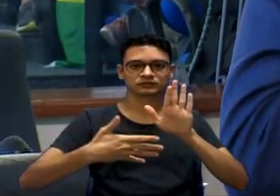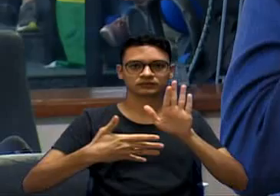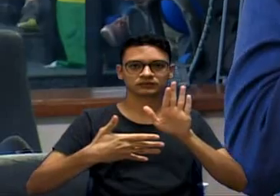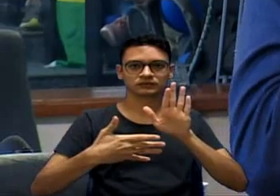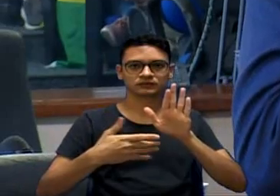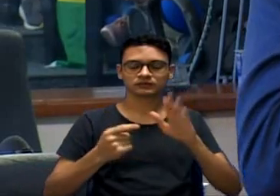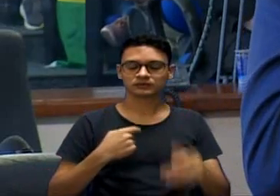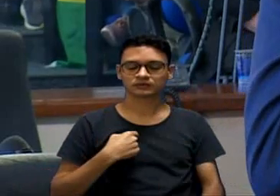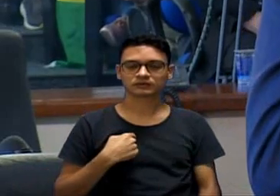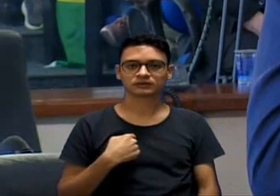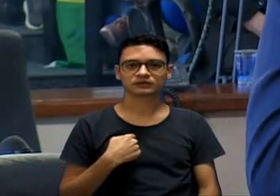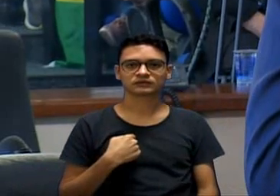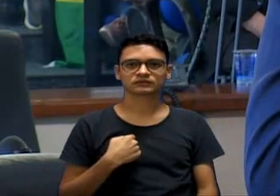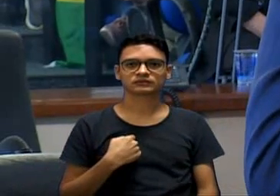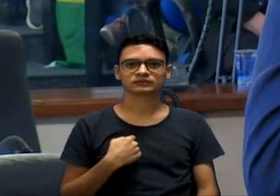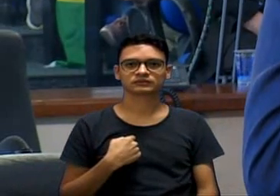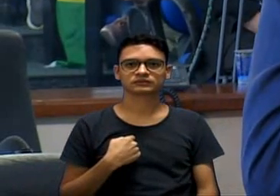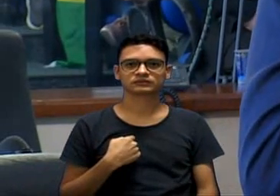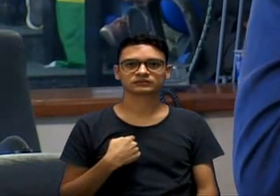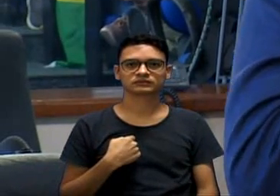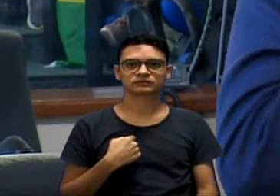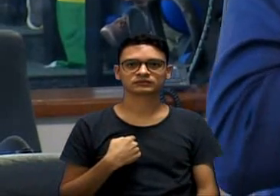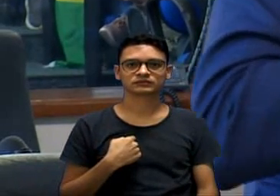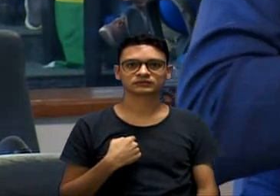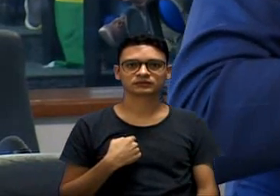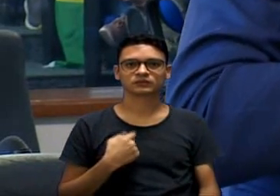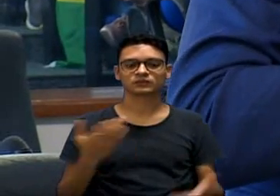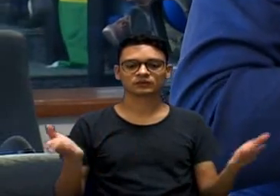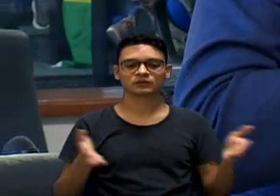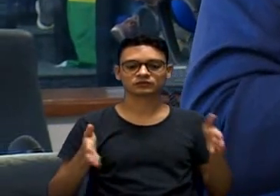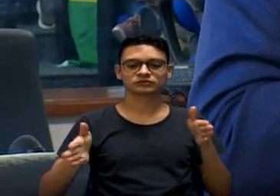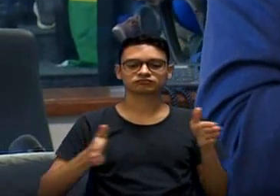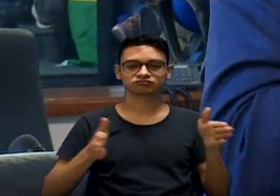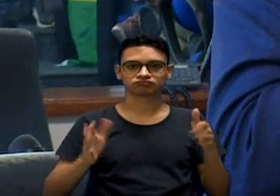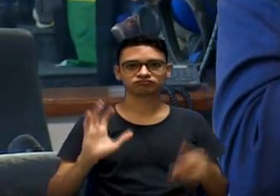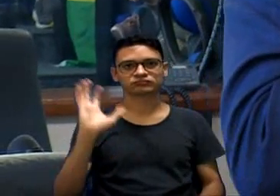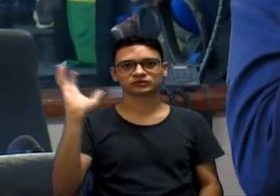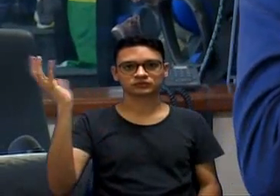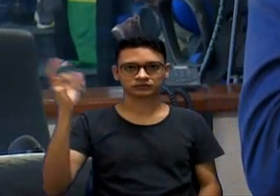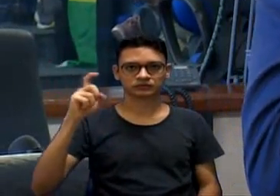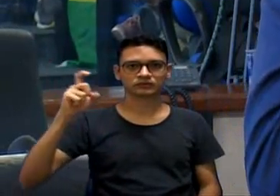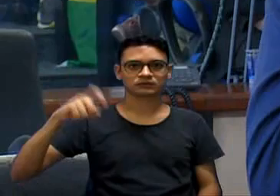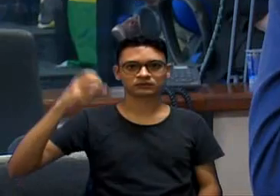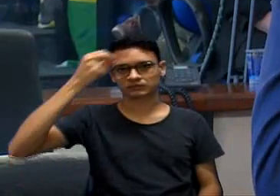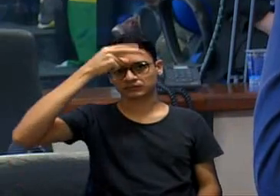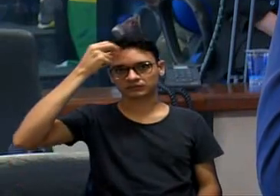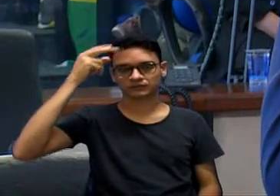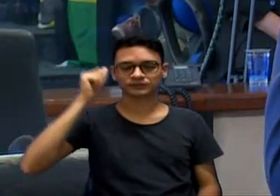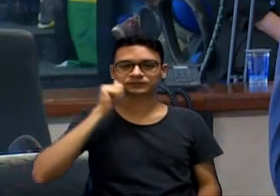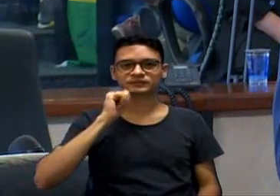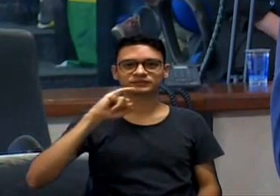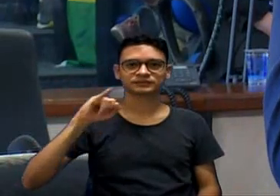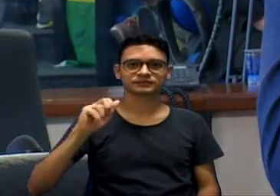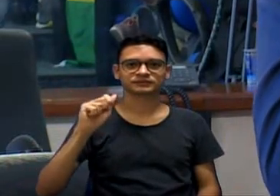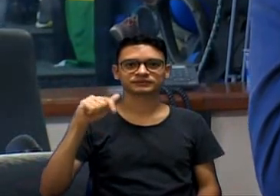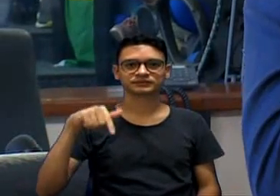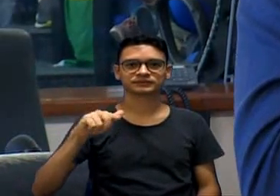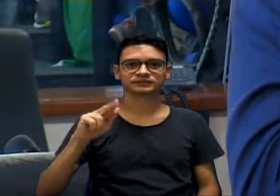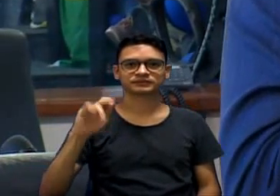no que se refere a essa situação hoje com a ex-prefeita Jaqueline, eu não